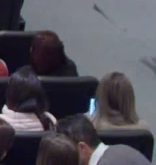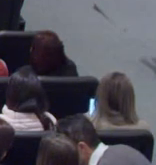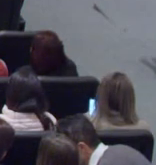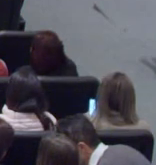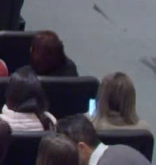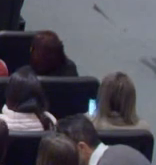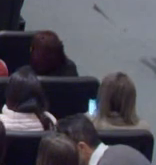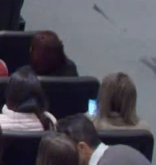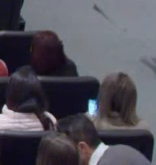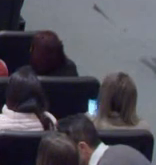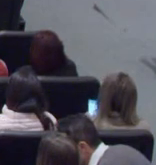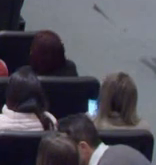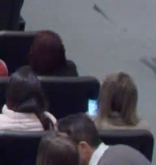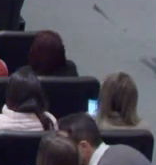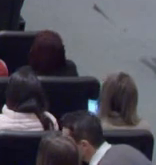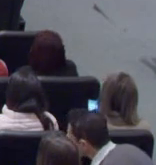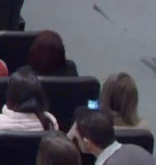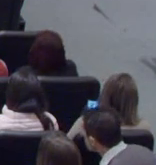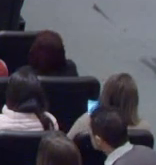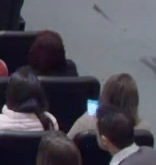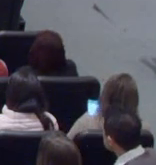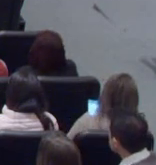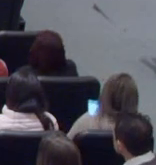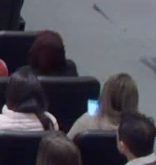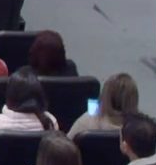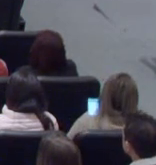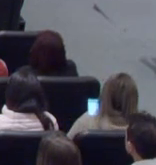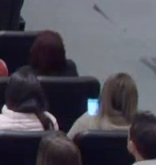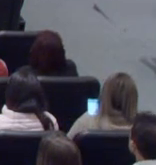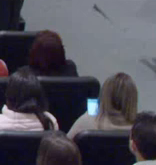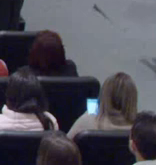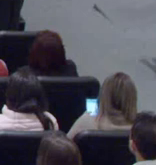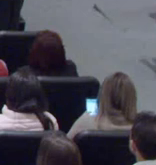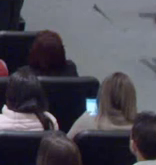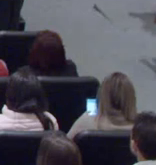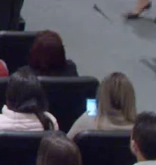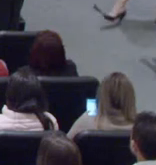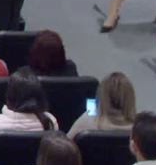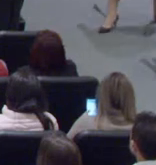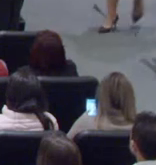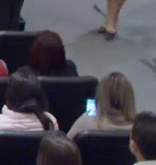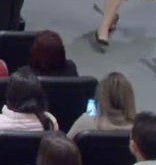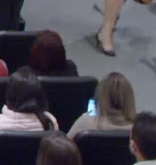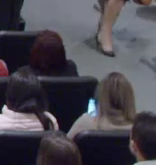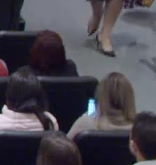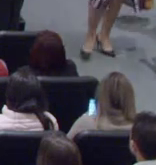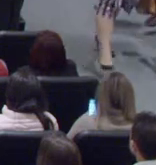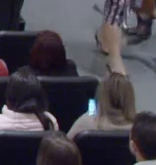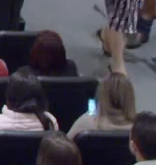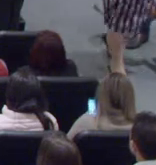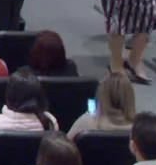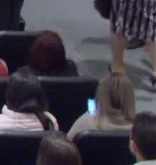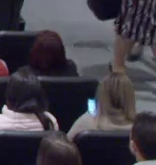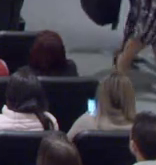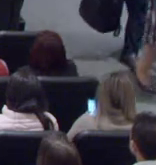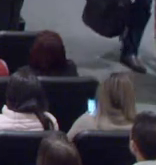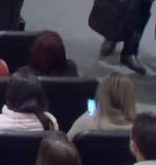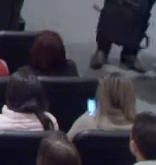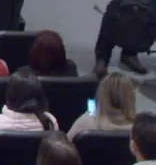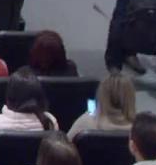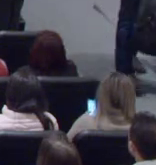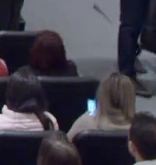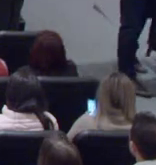Então, dando continuidade, a gente vai passar para as experiências. Momento